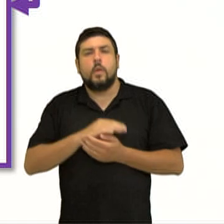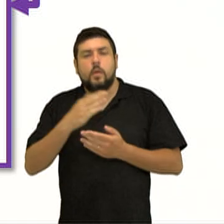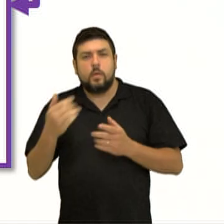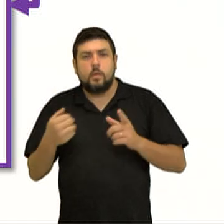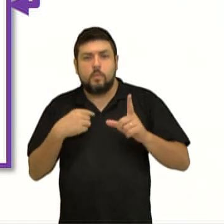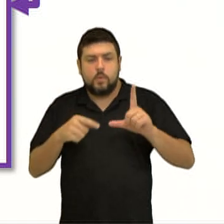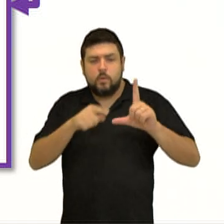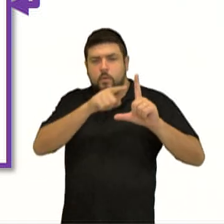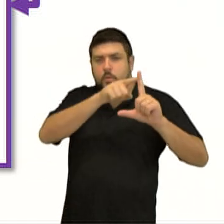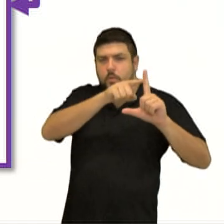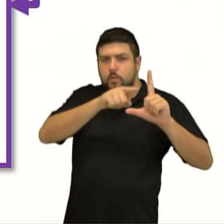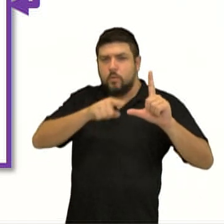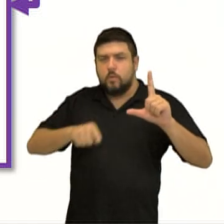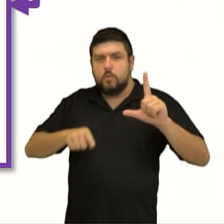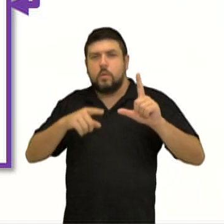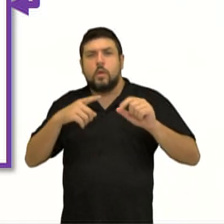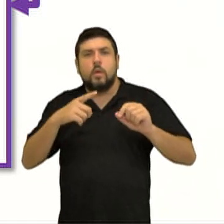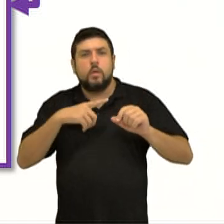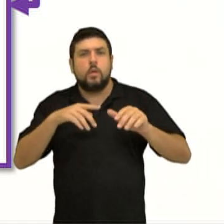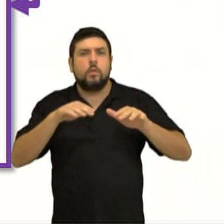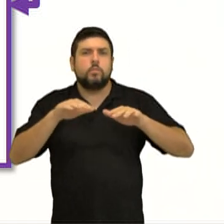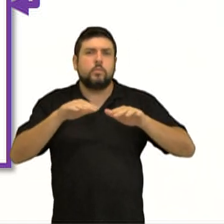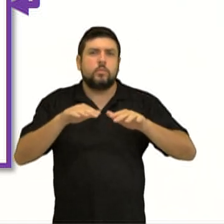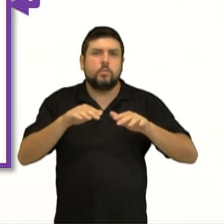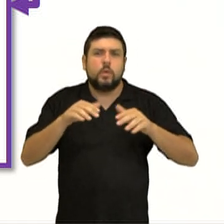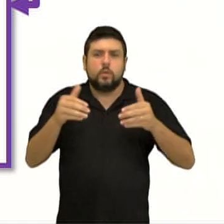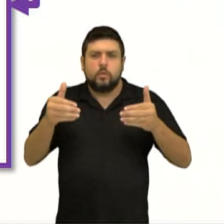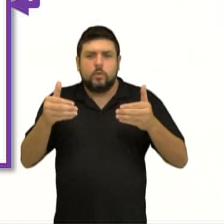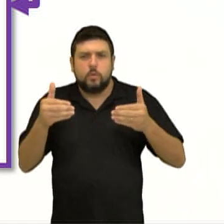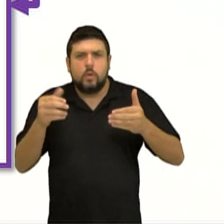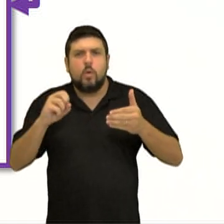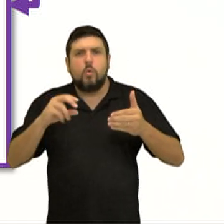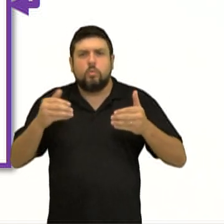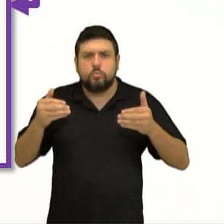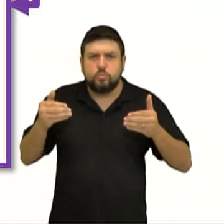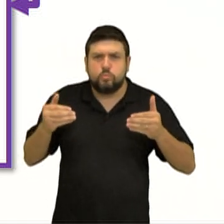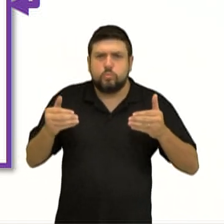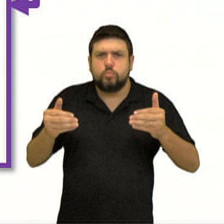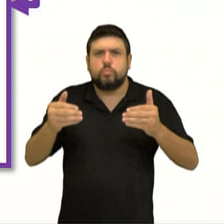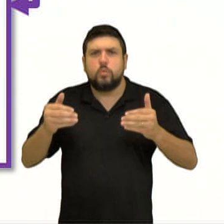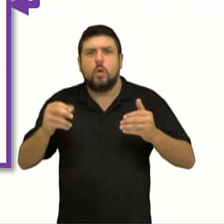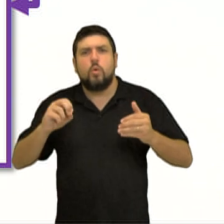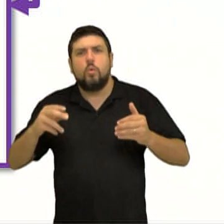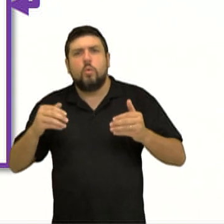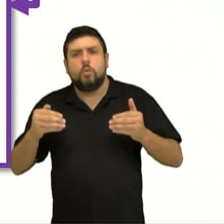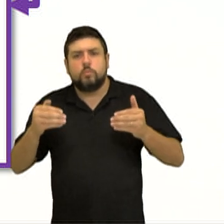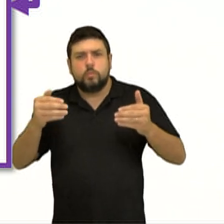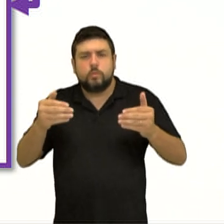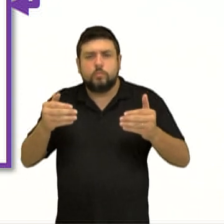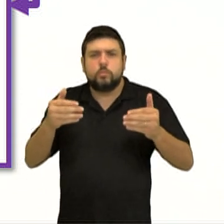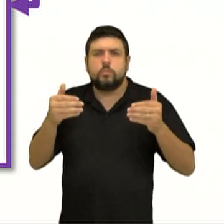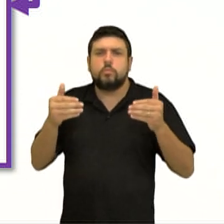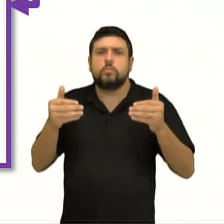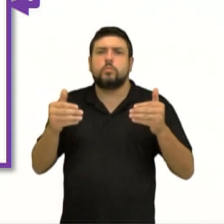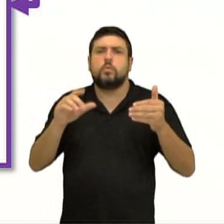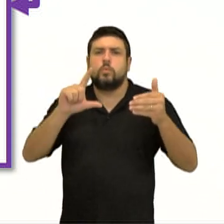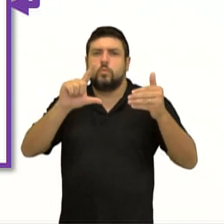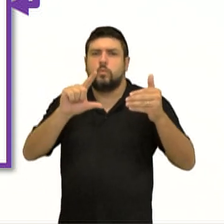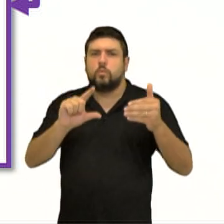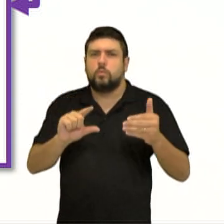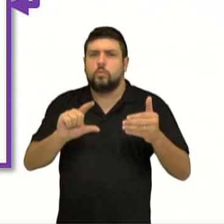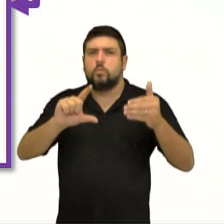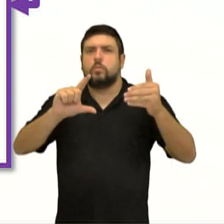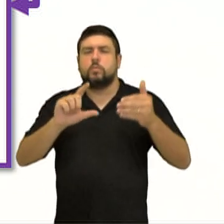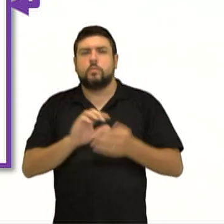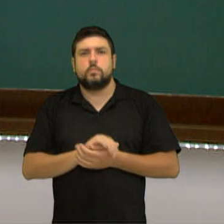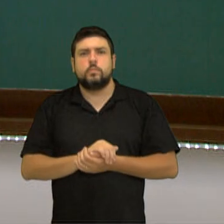movimentos retrógrados e acelerados, ou progressivos e também retardos,